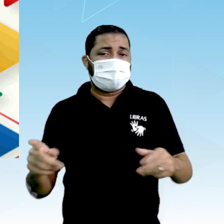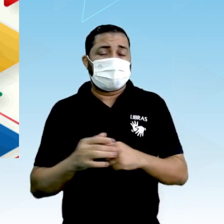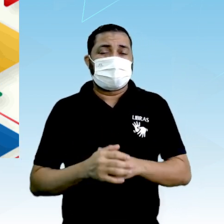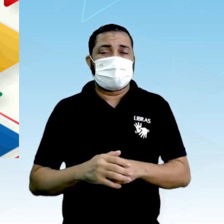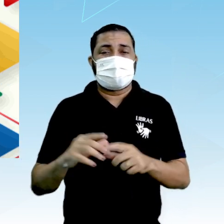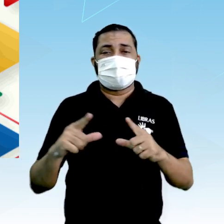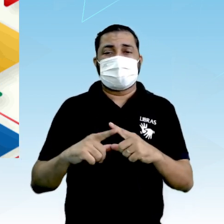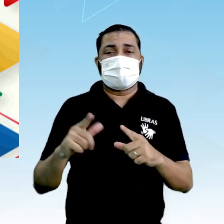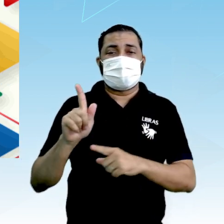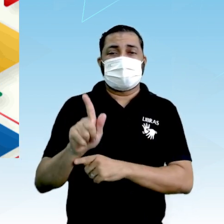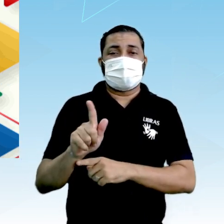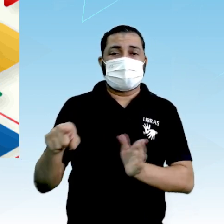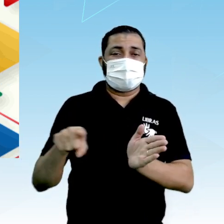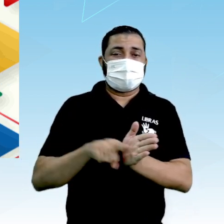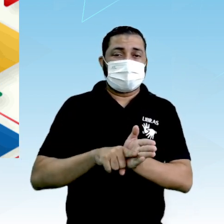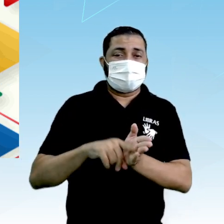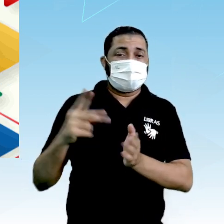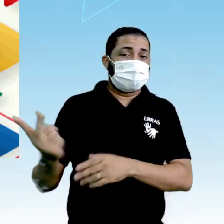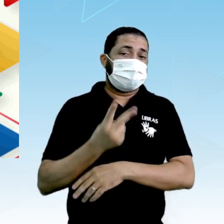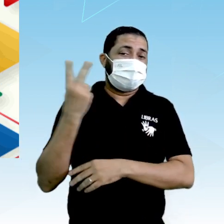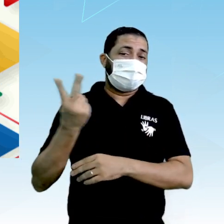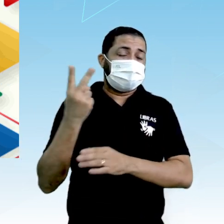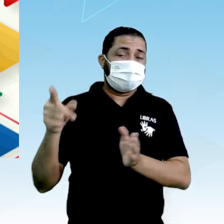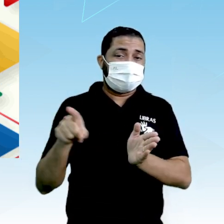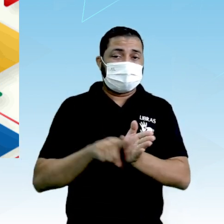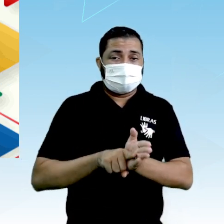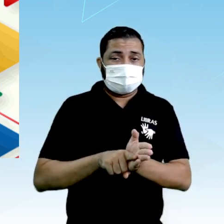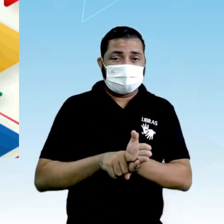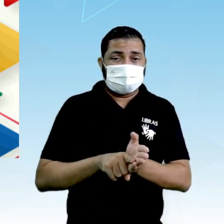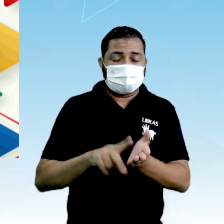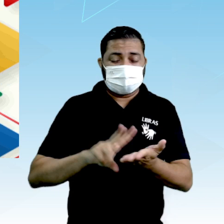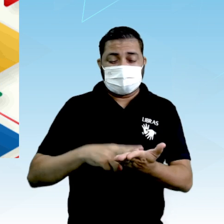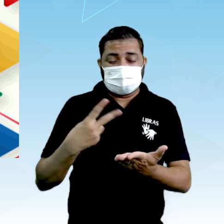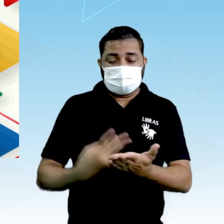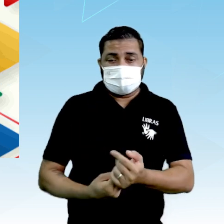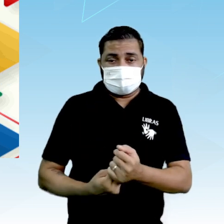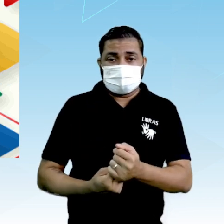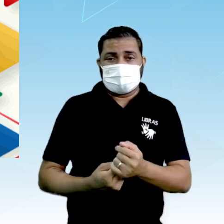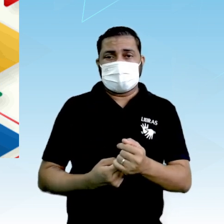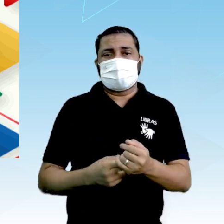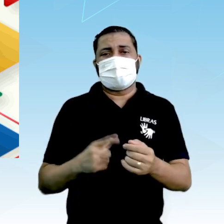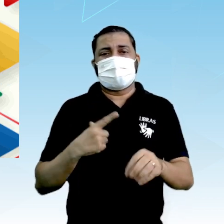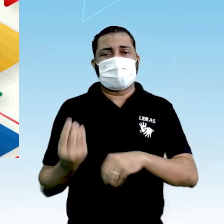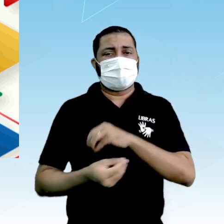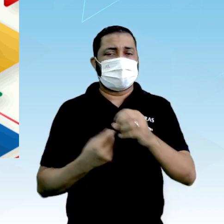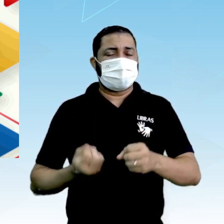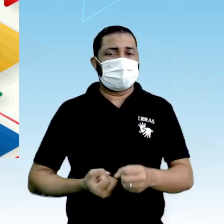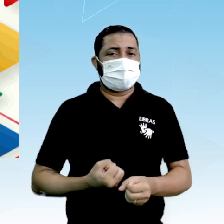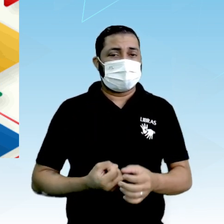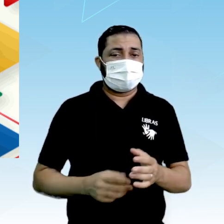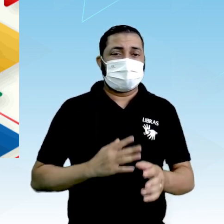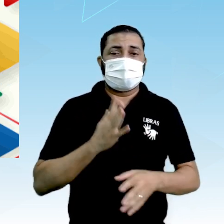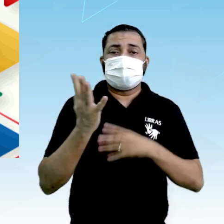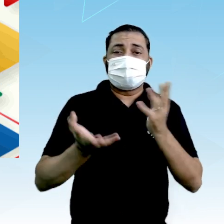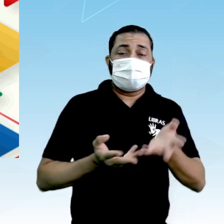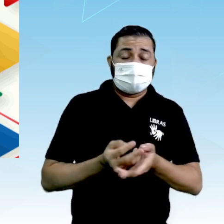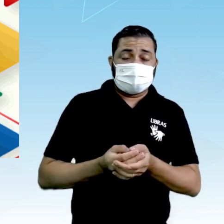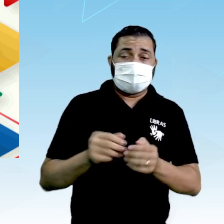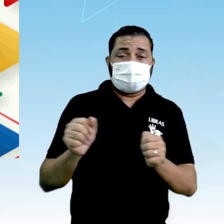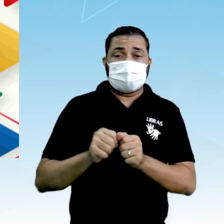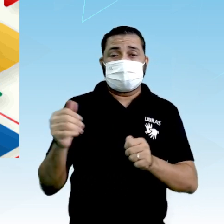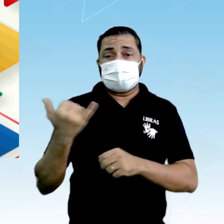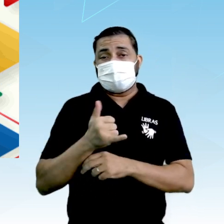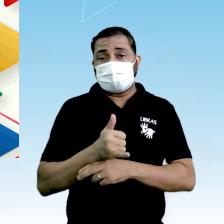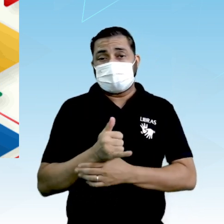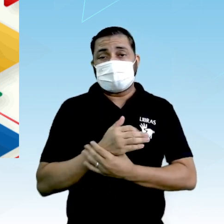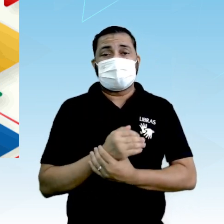ΔG negativo, né, com valores negativos, traduz uma reação espontânea que produz energia,